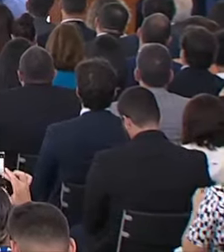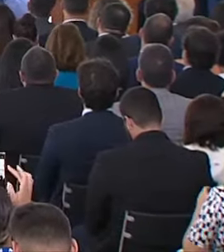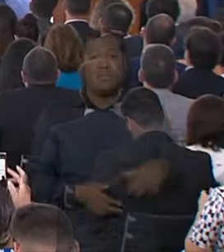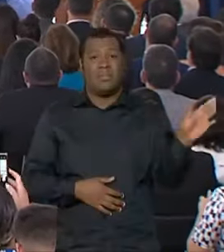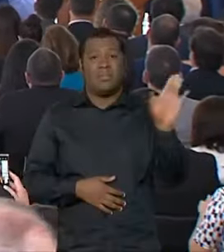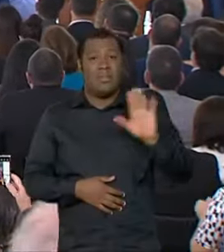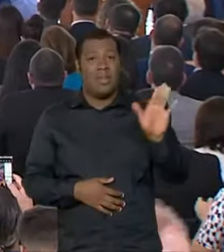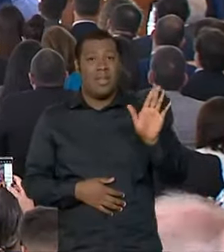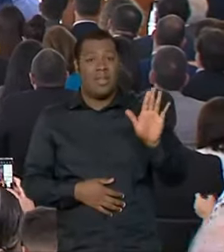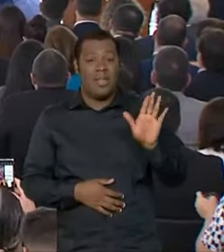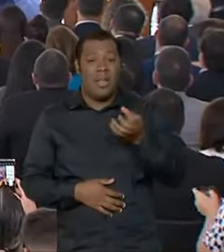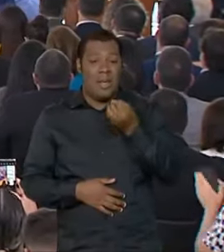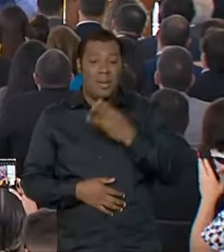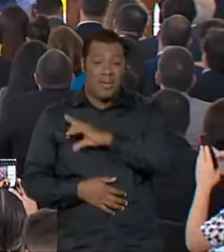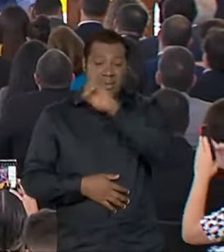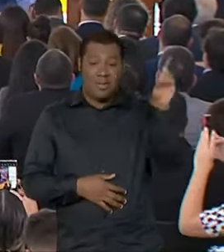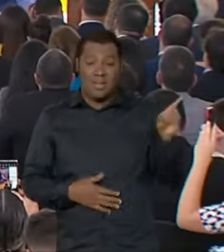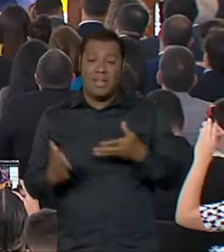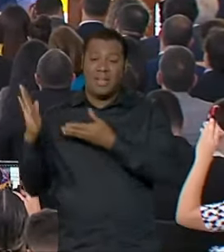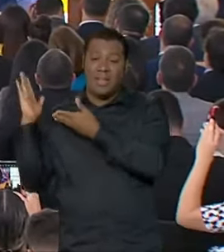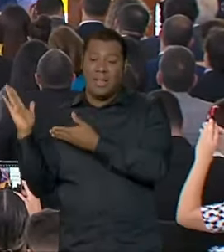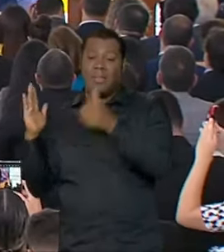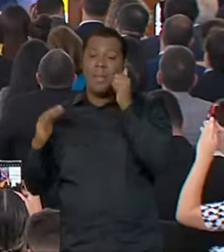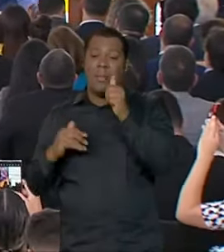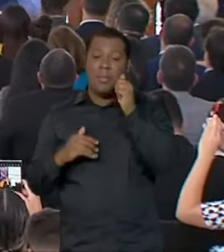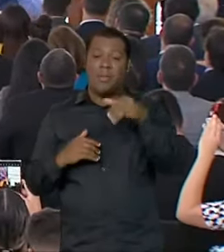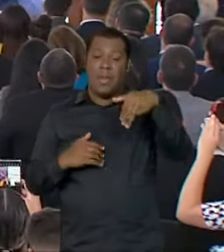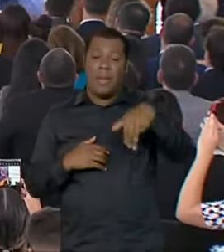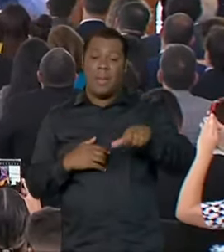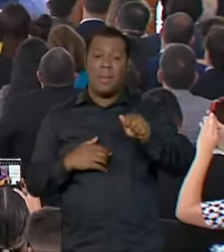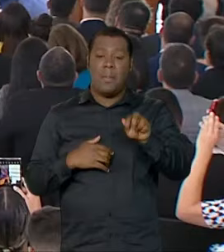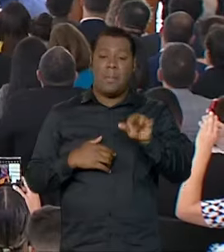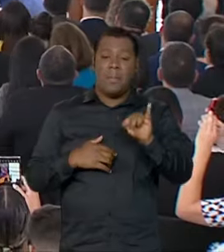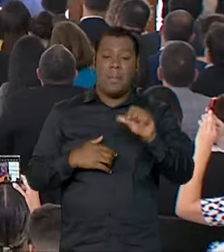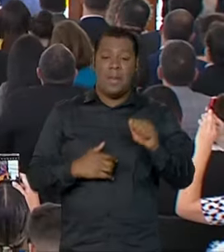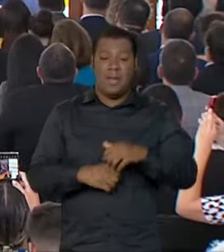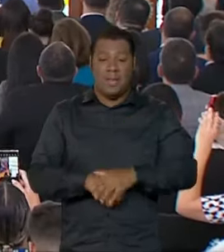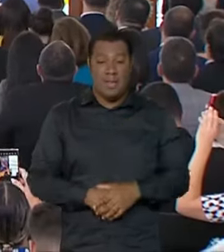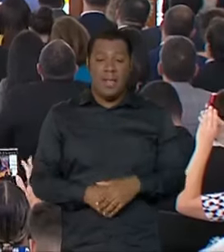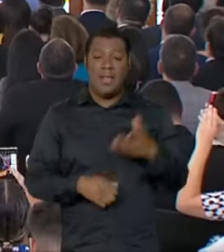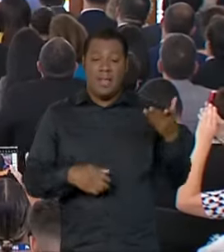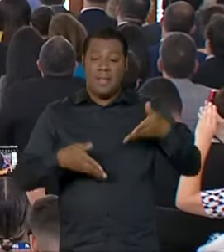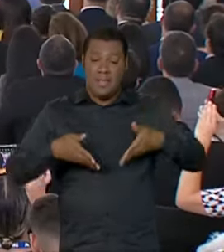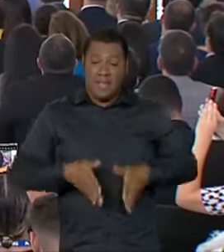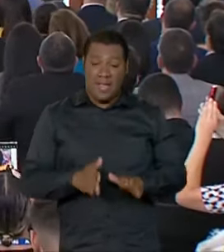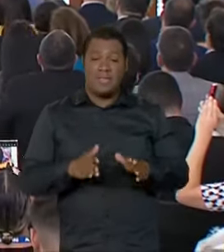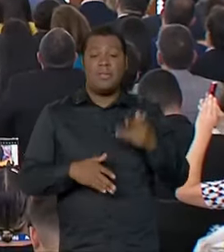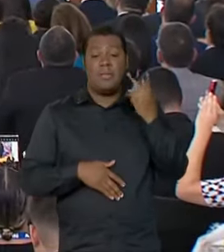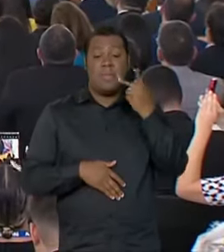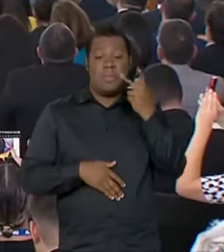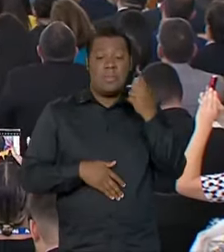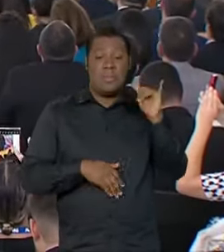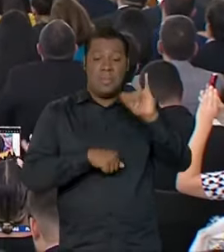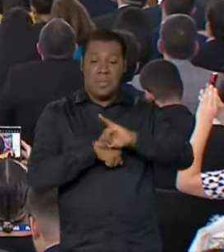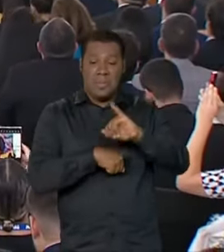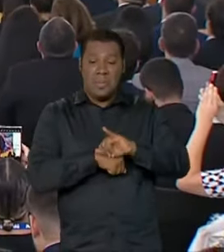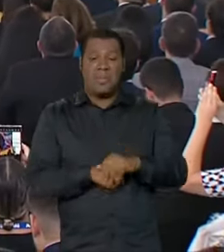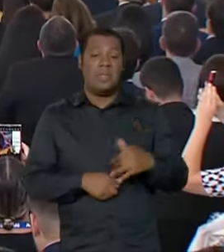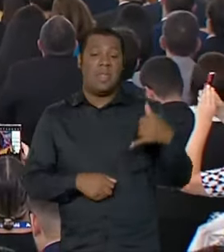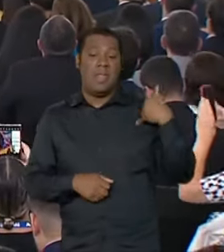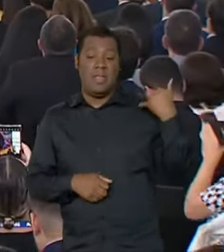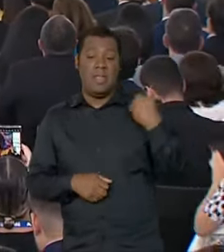Bom dia, meu nome é Maria Francilene Bezerra da Silva, eu sou de Fortaleza, Ceará, eu tenho